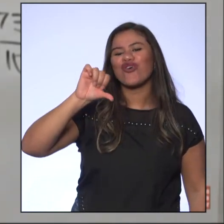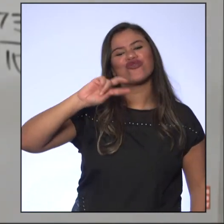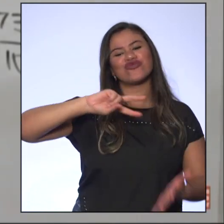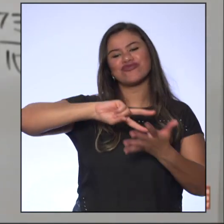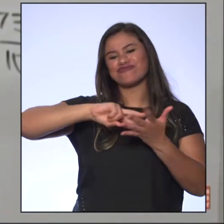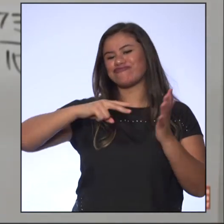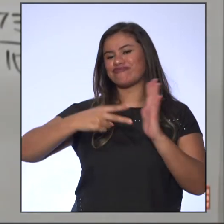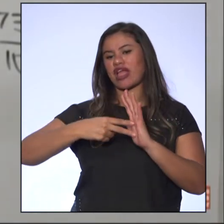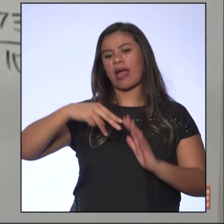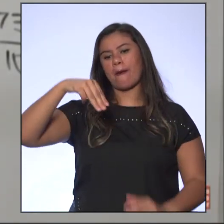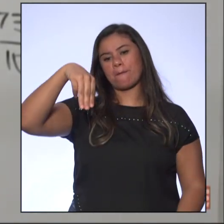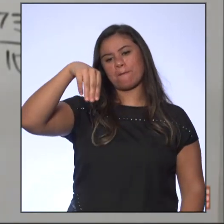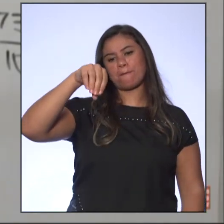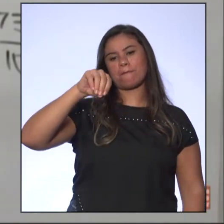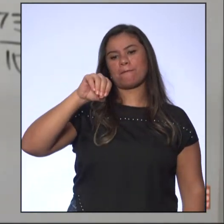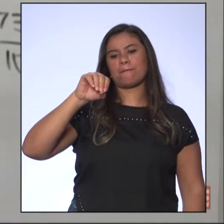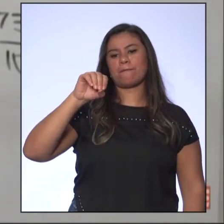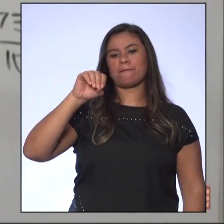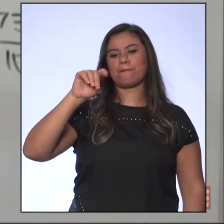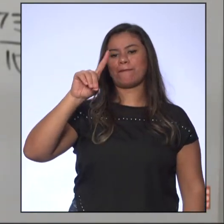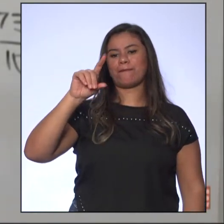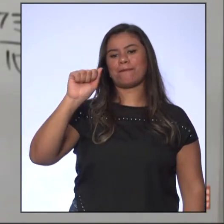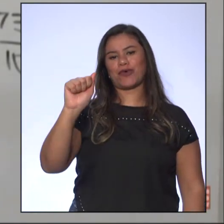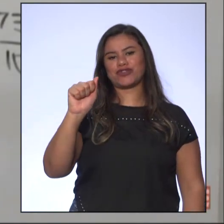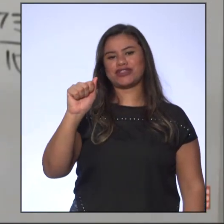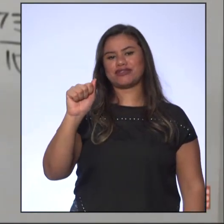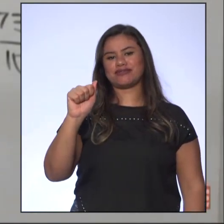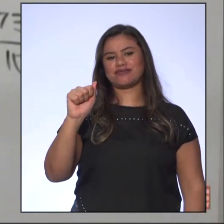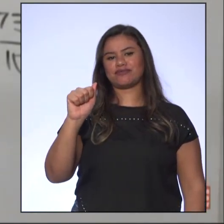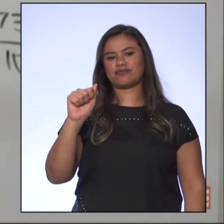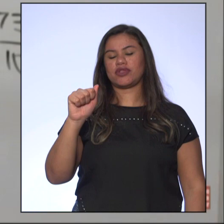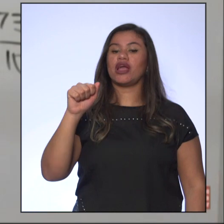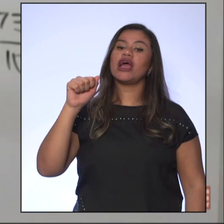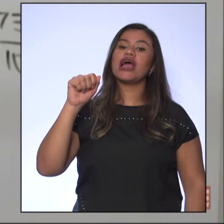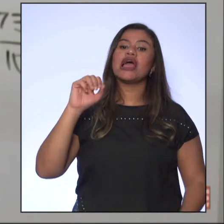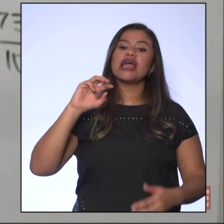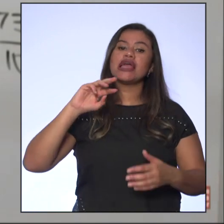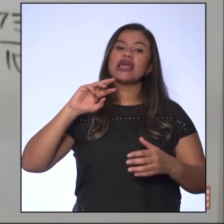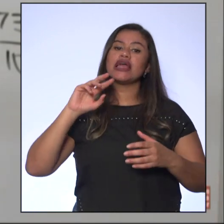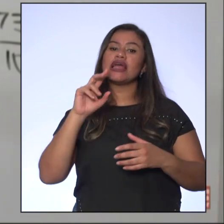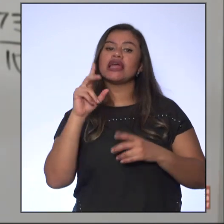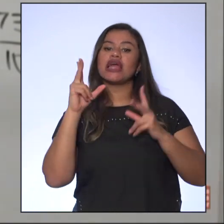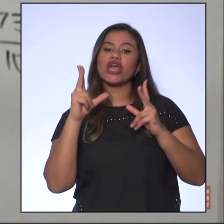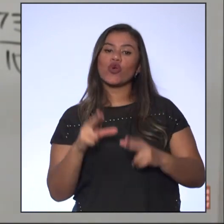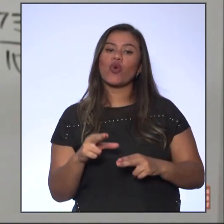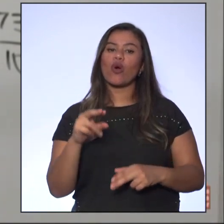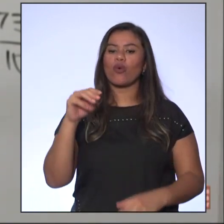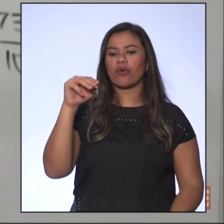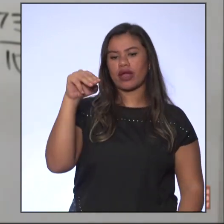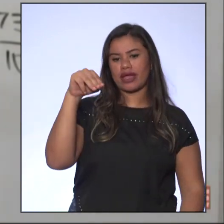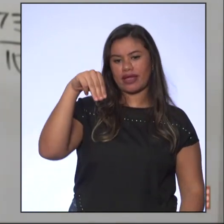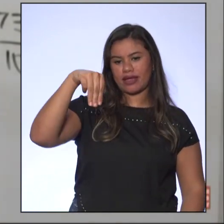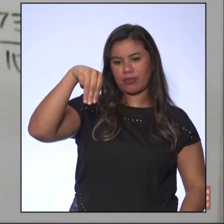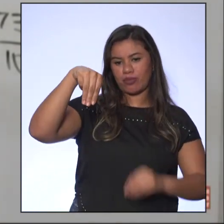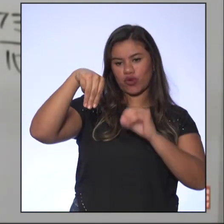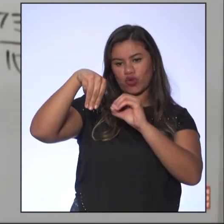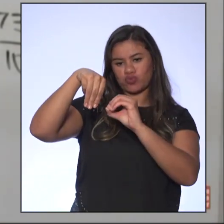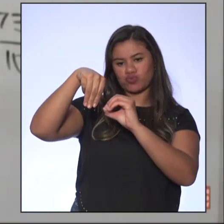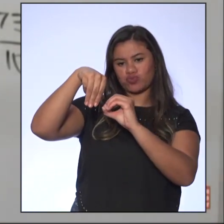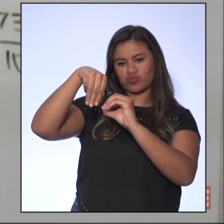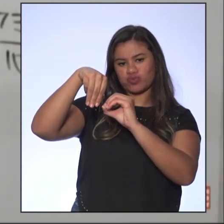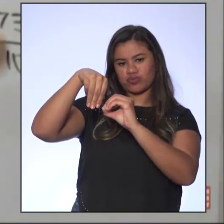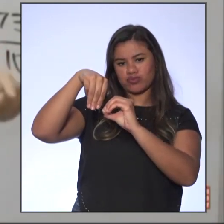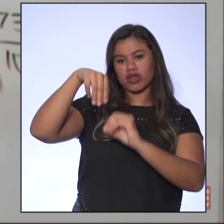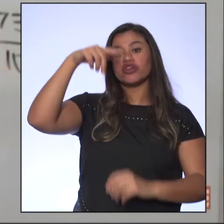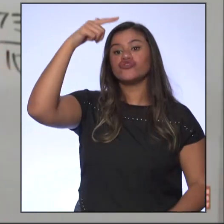9 aqui, a gente simboliza ele por MOzinho e ele é a nossa moda. Moda, repita,